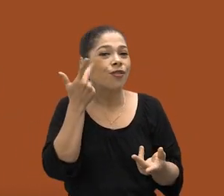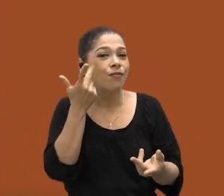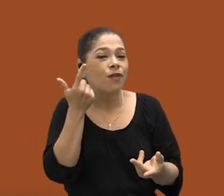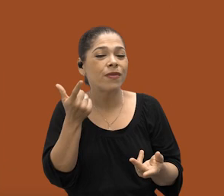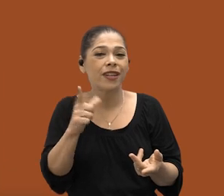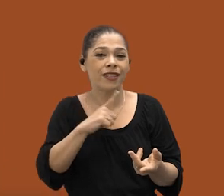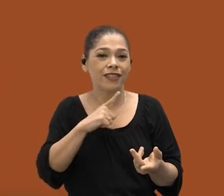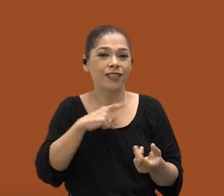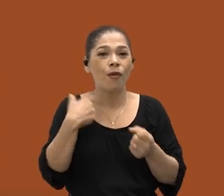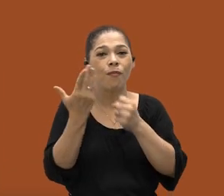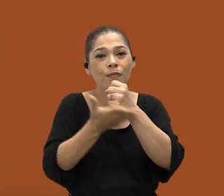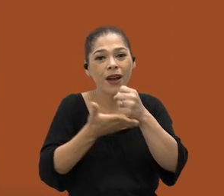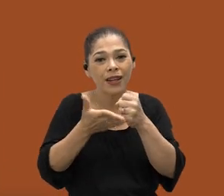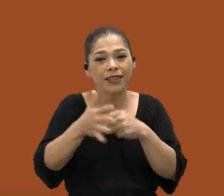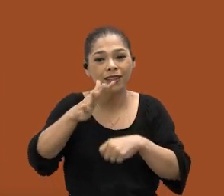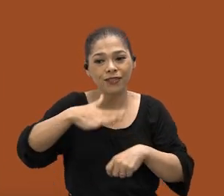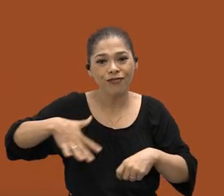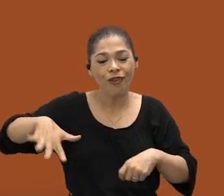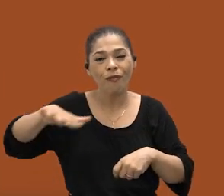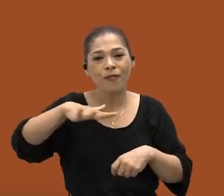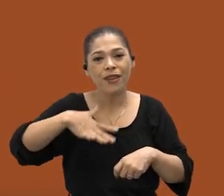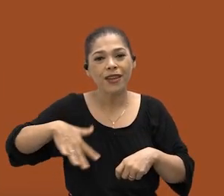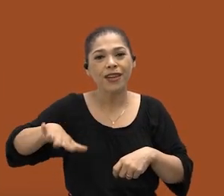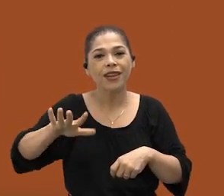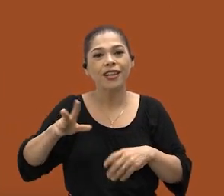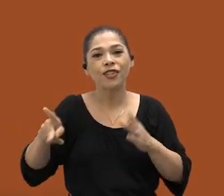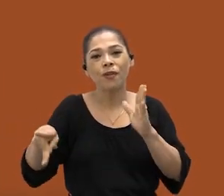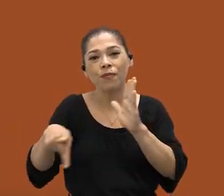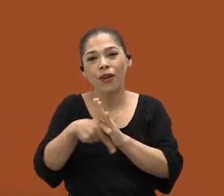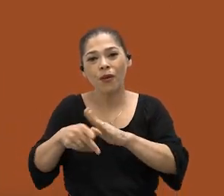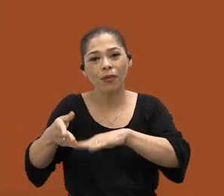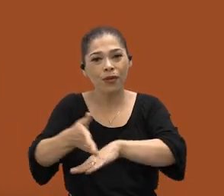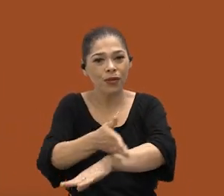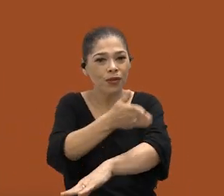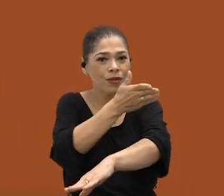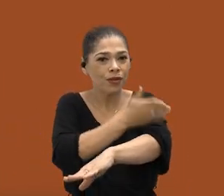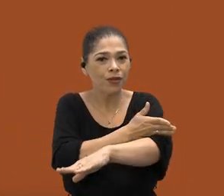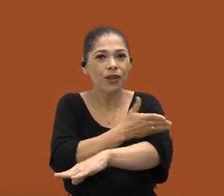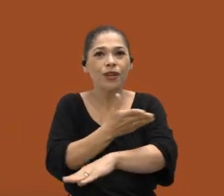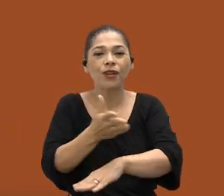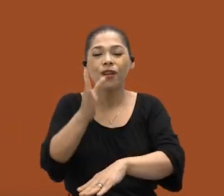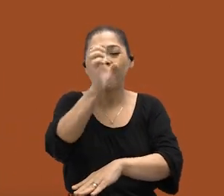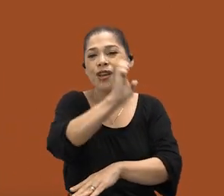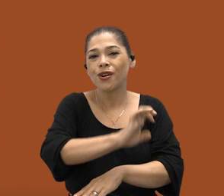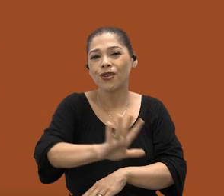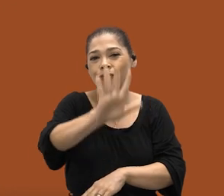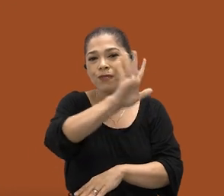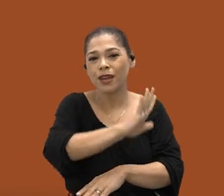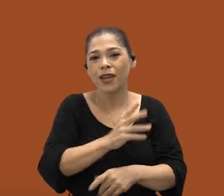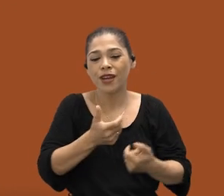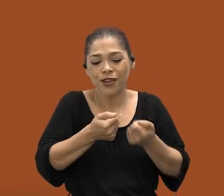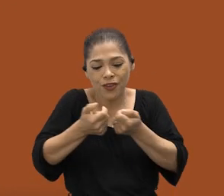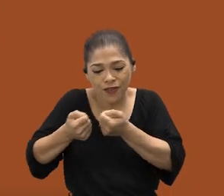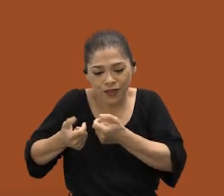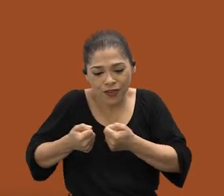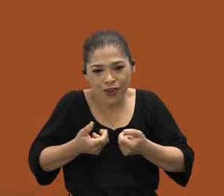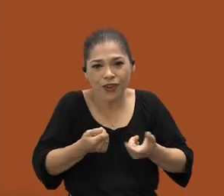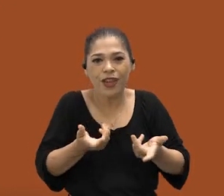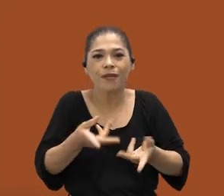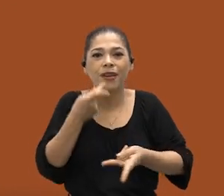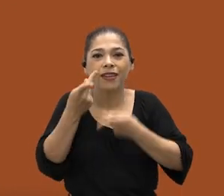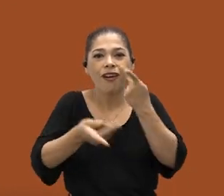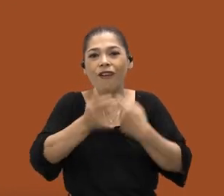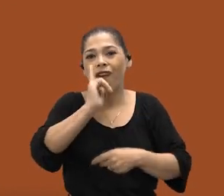elas são baseadas nesse ambiente medieval ali do medieva europeu jogos de videogame também são